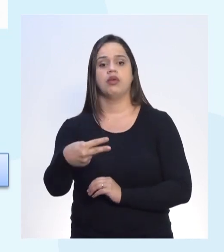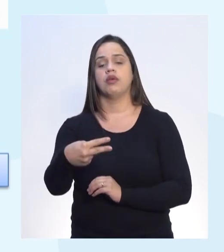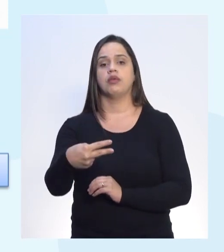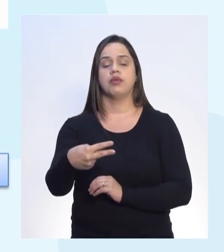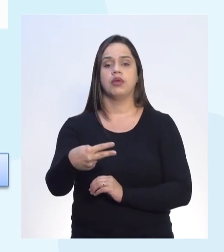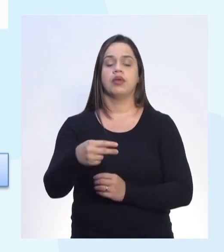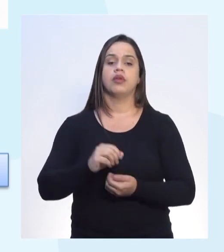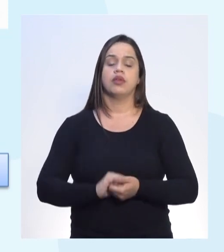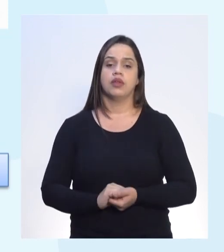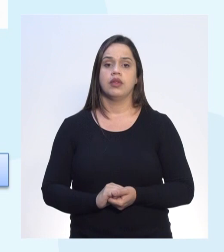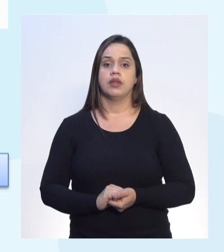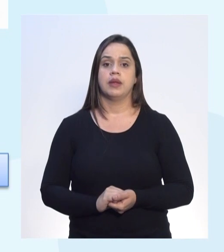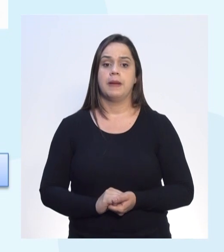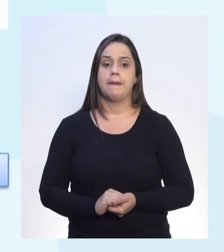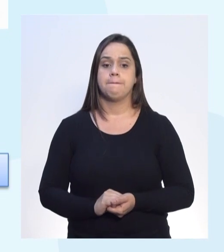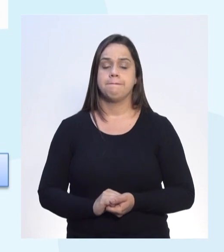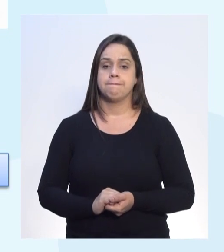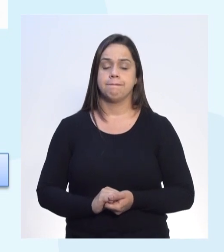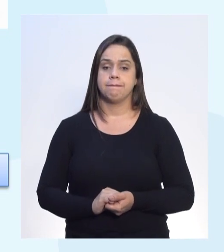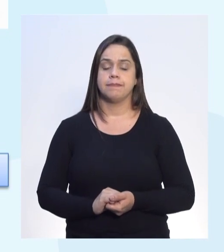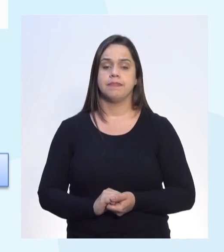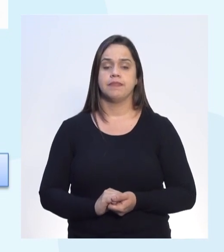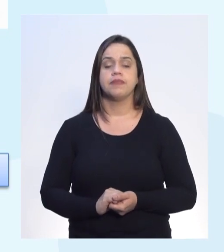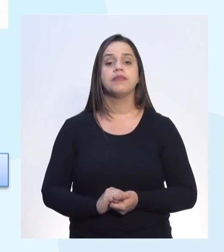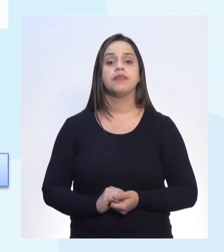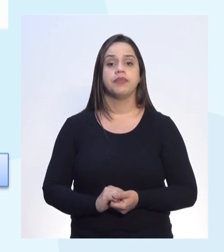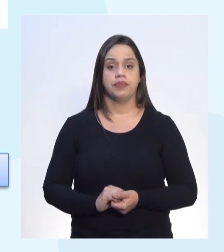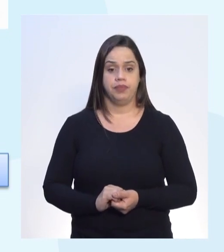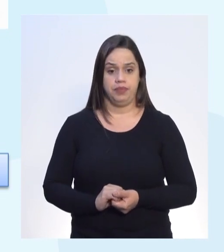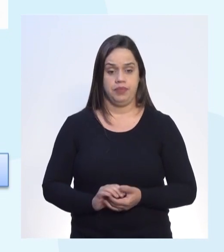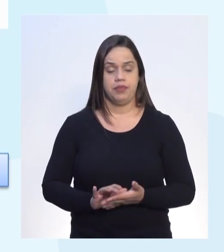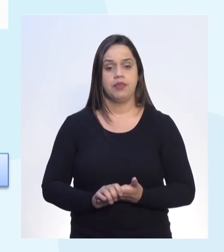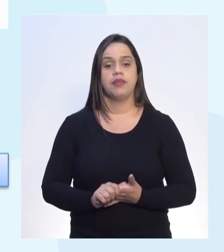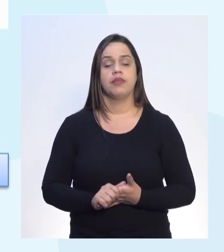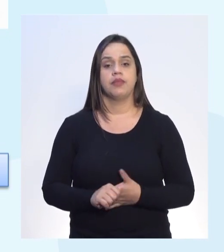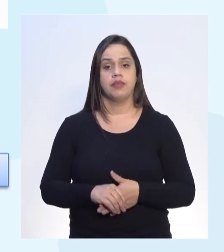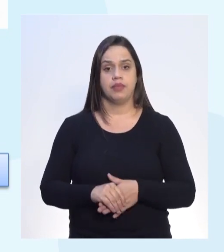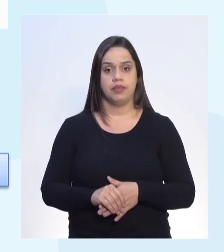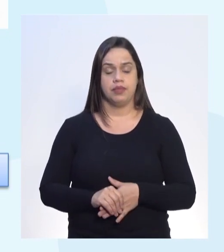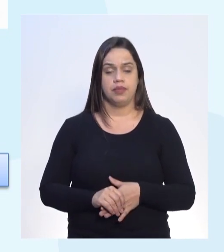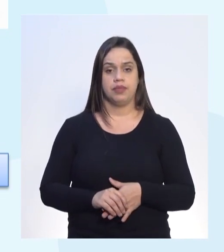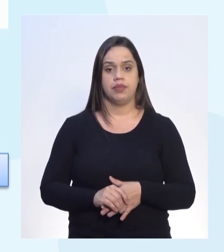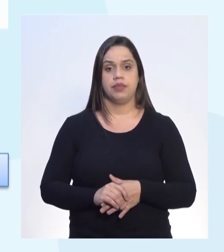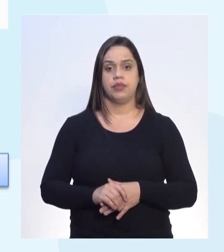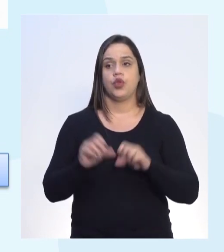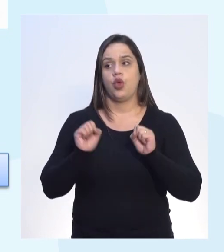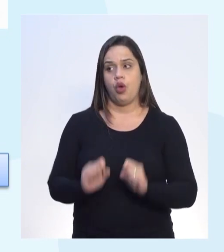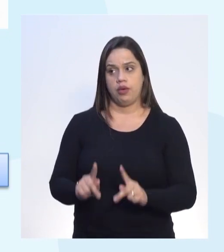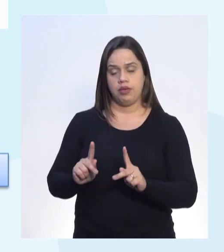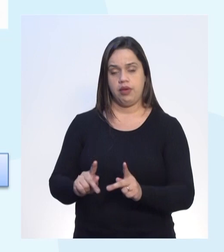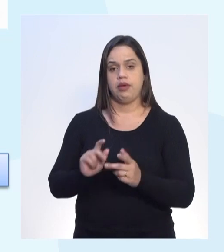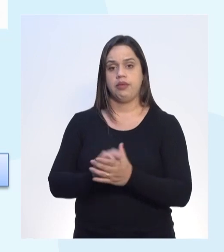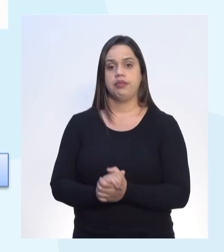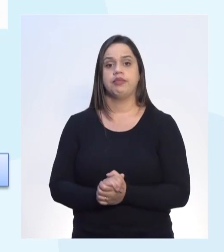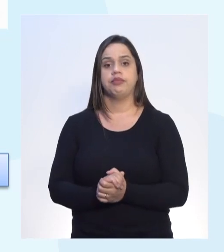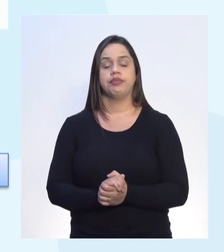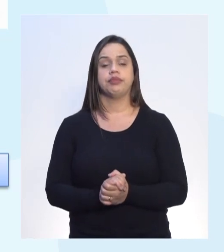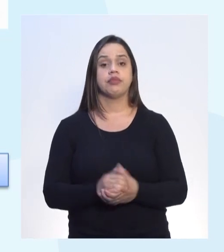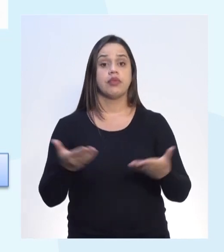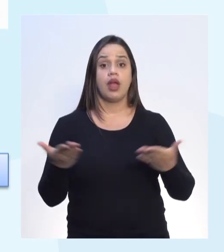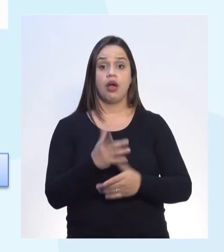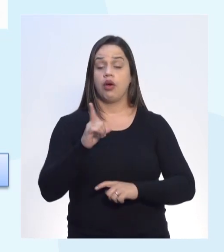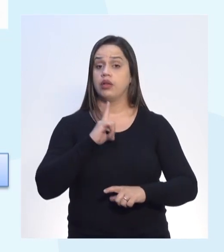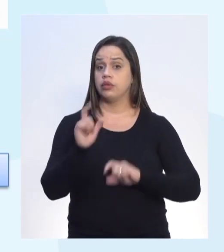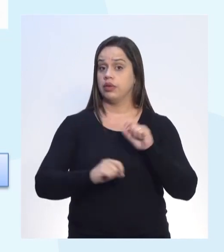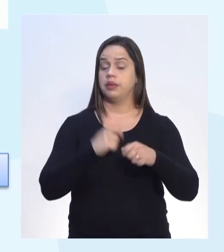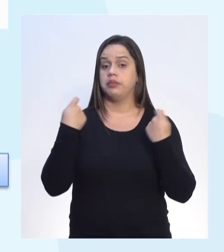2ab ao quadrado. 2ab ao quadrado. Isso. Ok. Tudo bem? Aí você